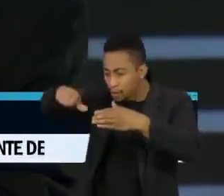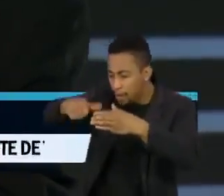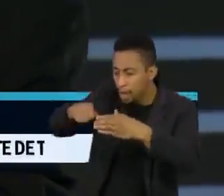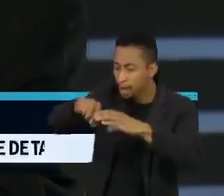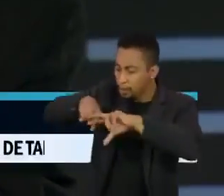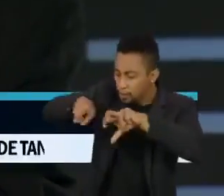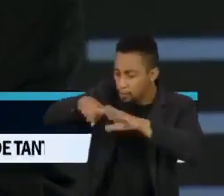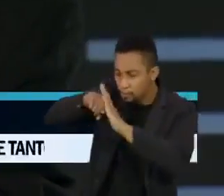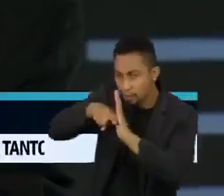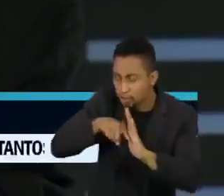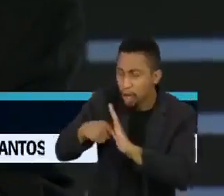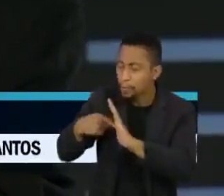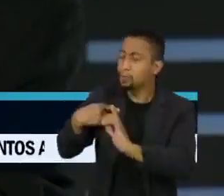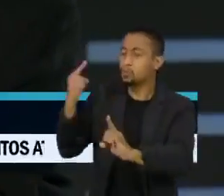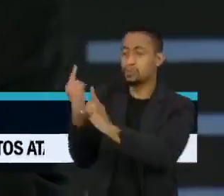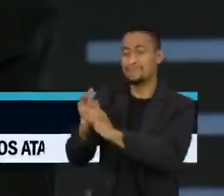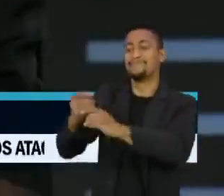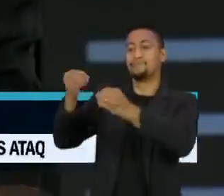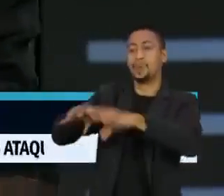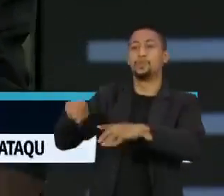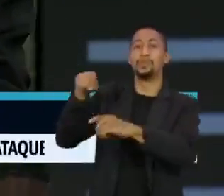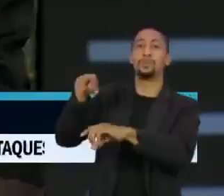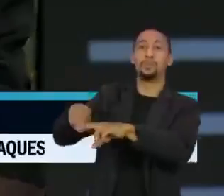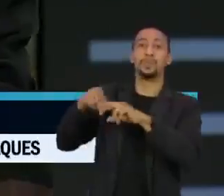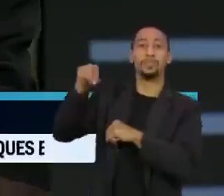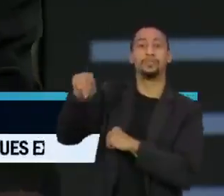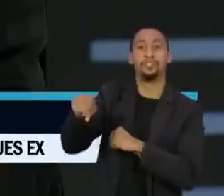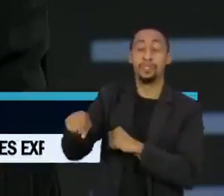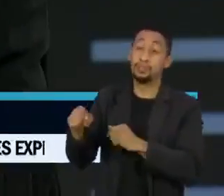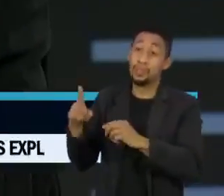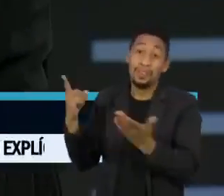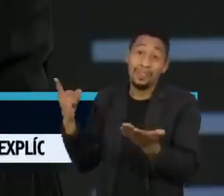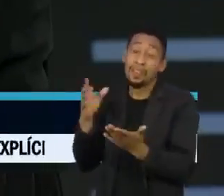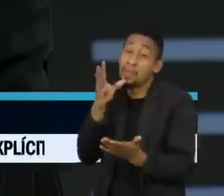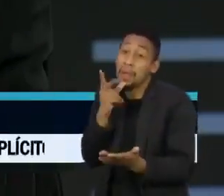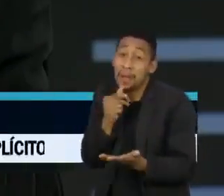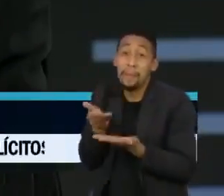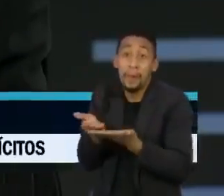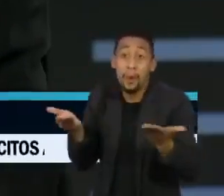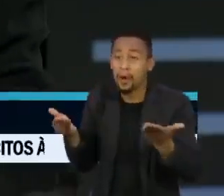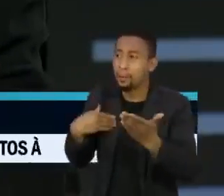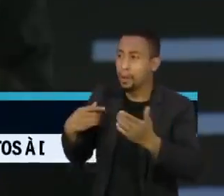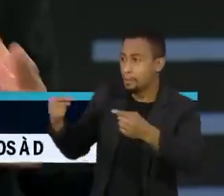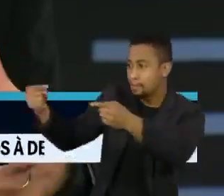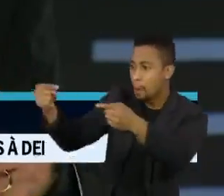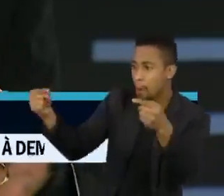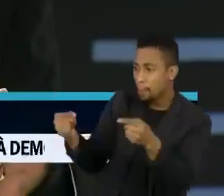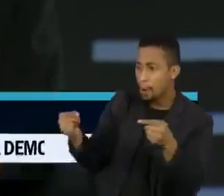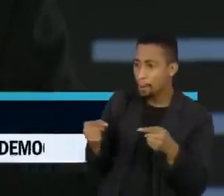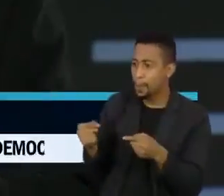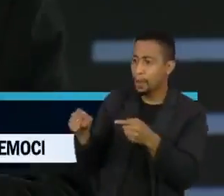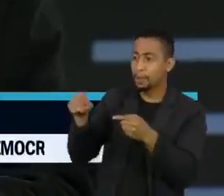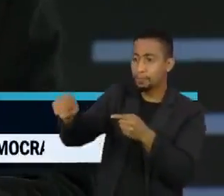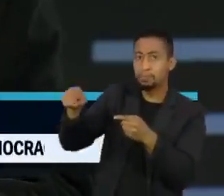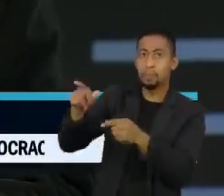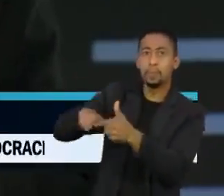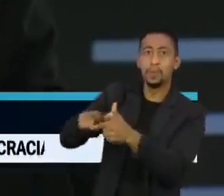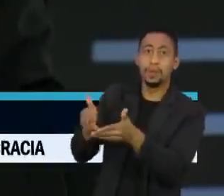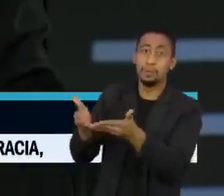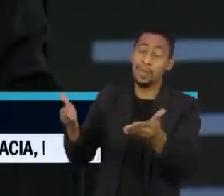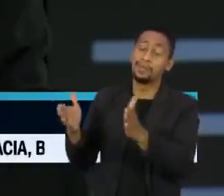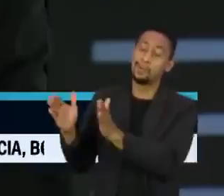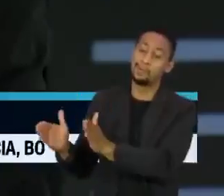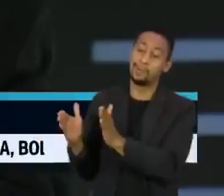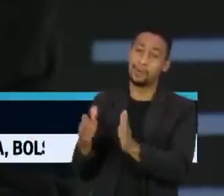atenção das pessoas no dia a dia para conseguir fazer os as conexões E sinapses no meio do dia a dia e